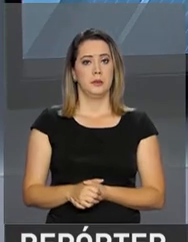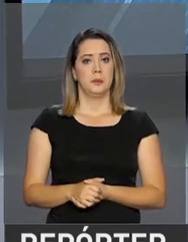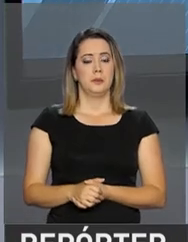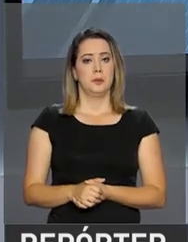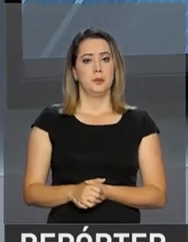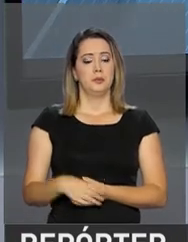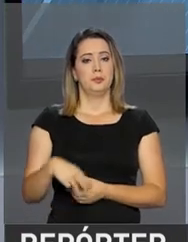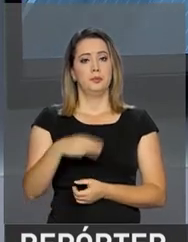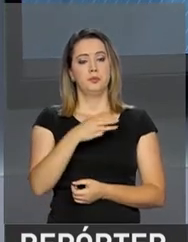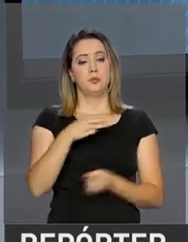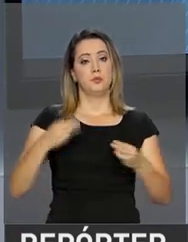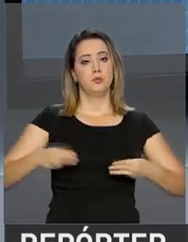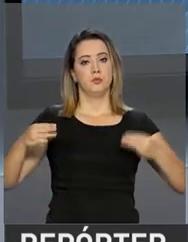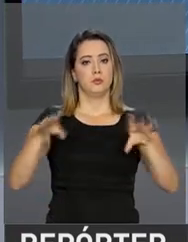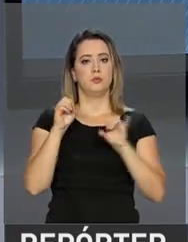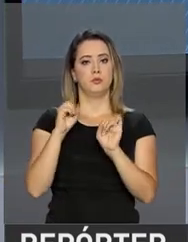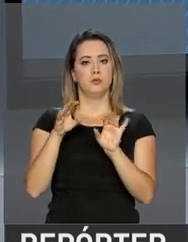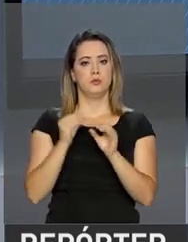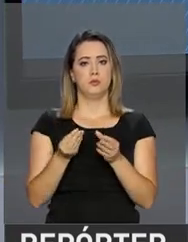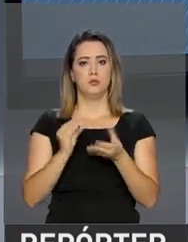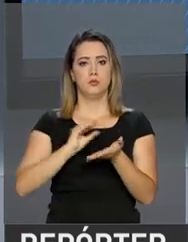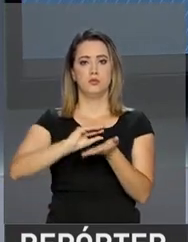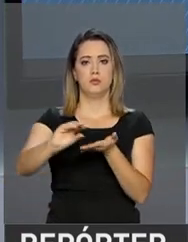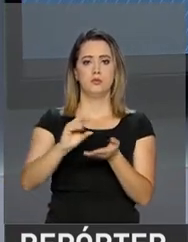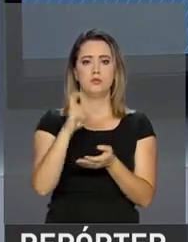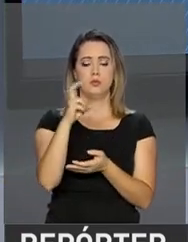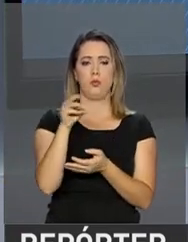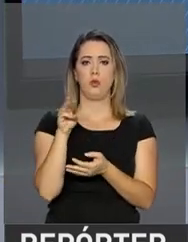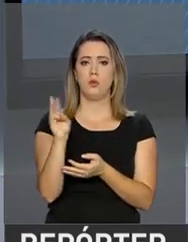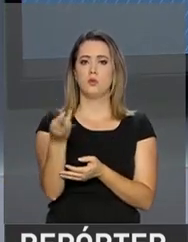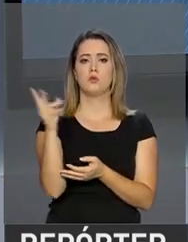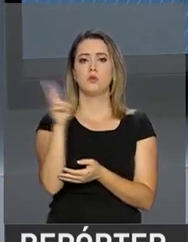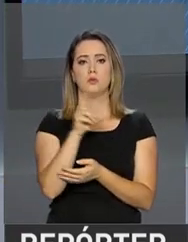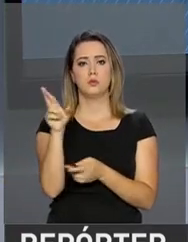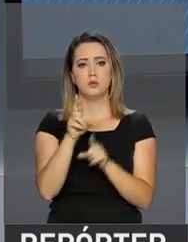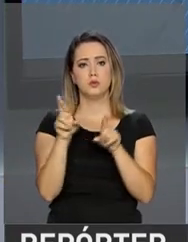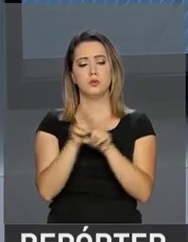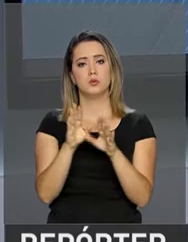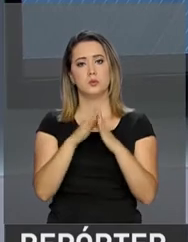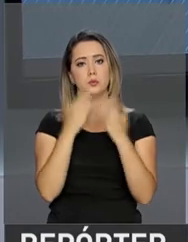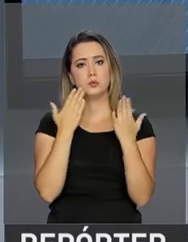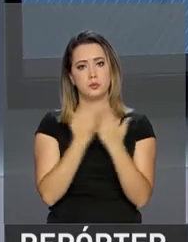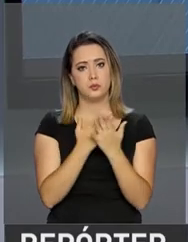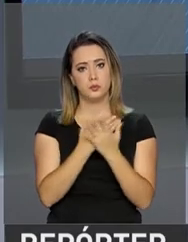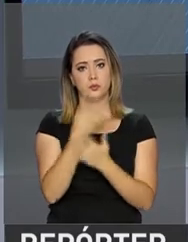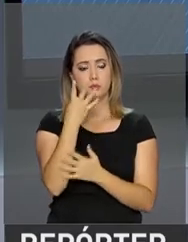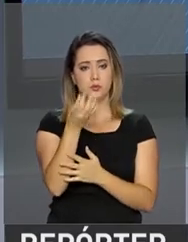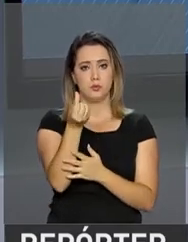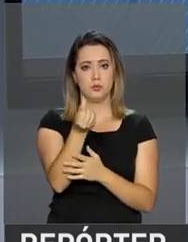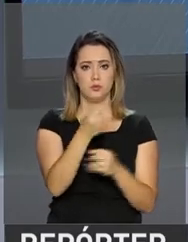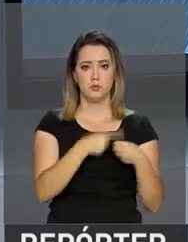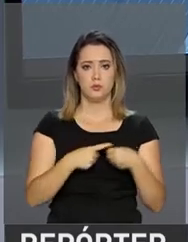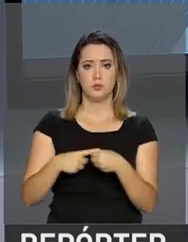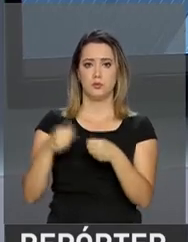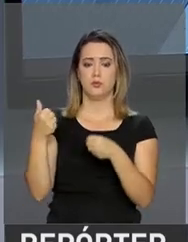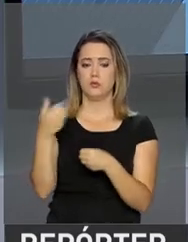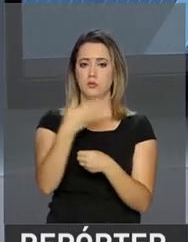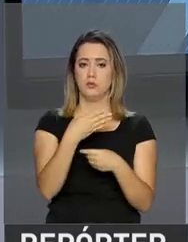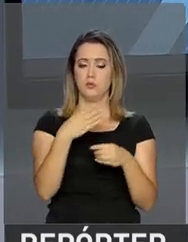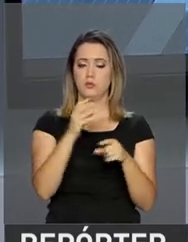da educação repassou mais de cinco milhões e 800 mil reais para escolas públicas em 46 municípios de 14